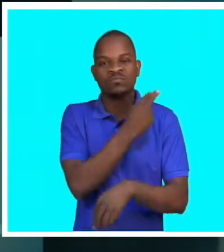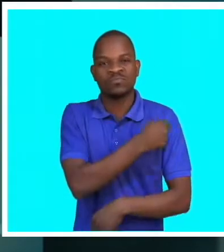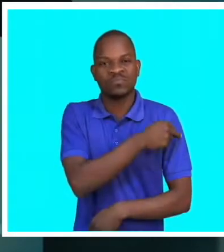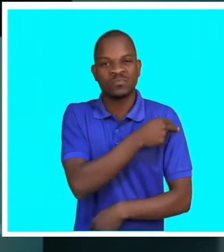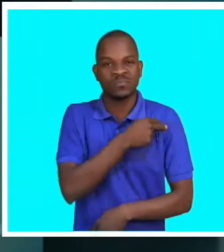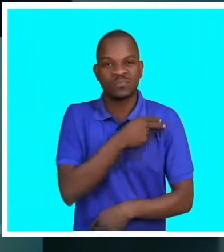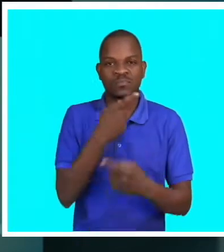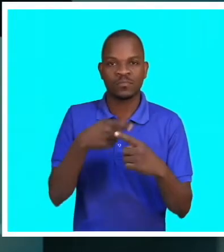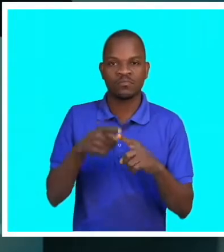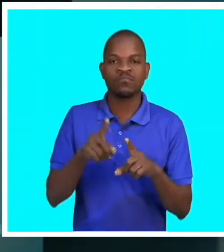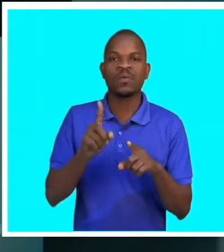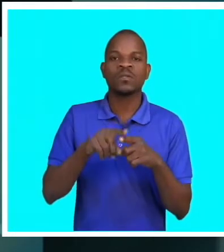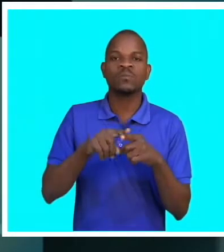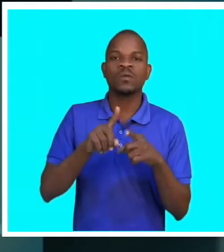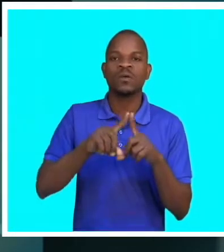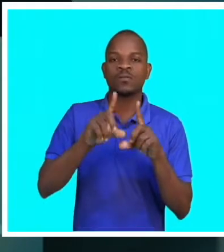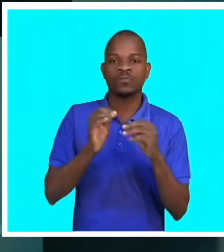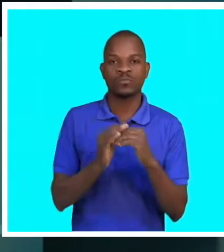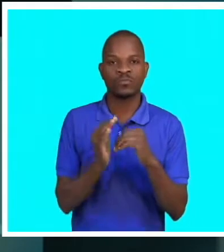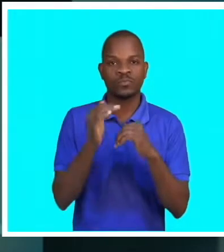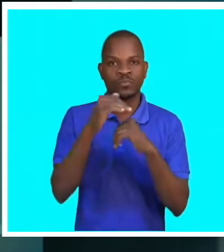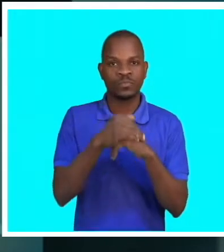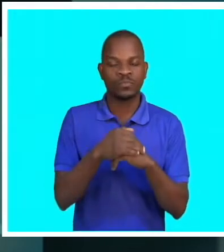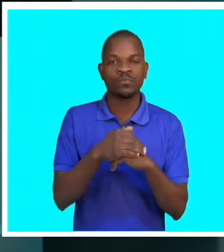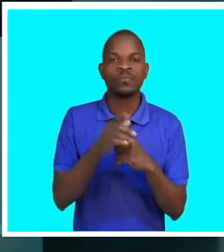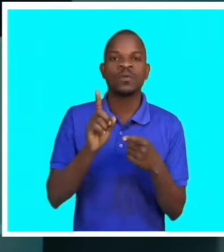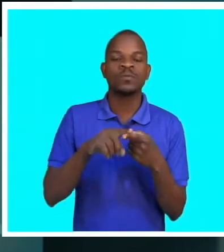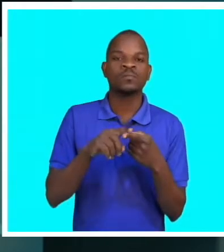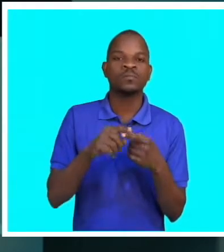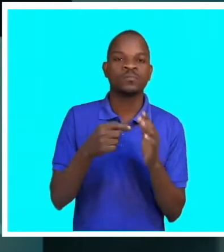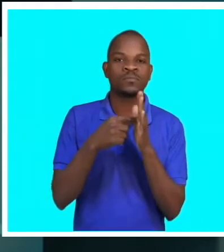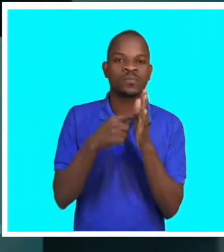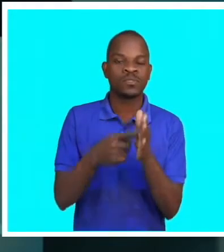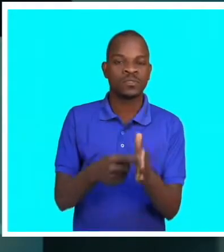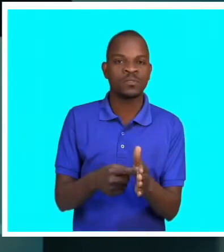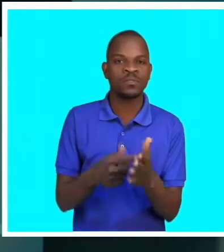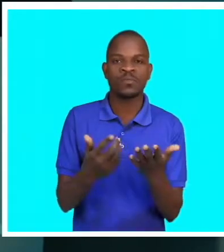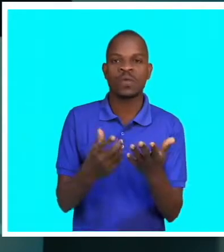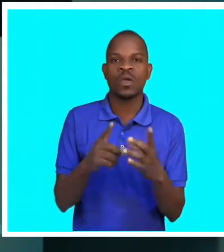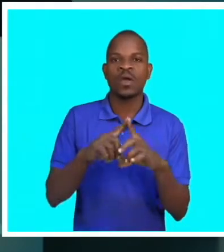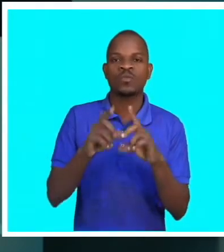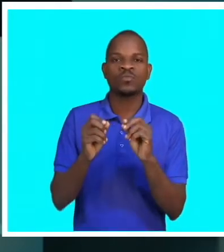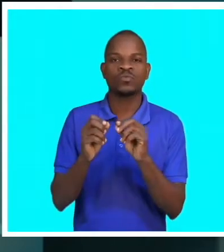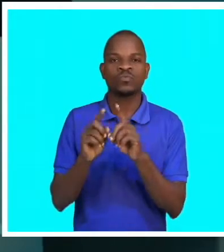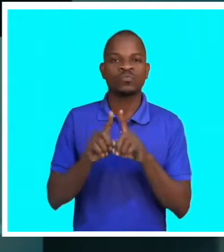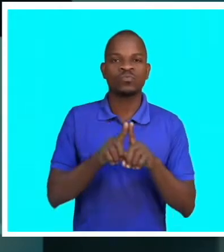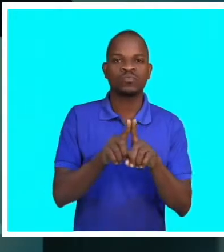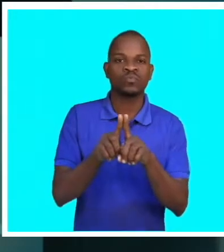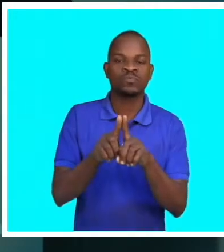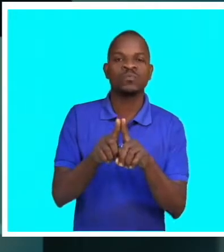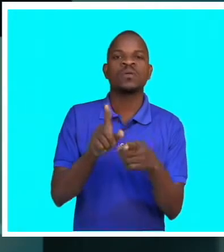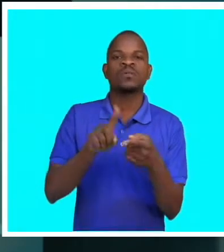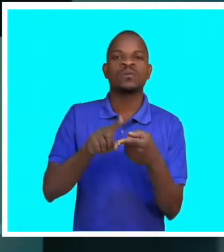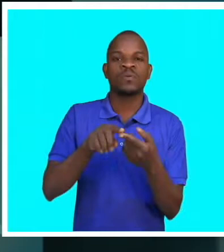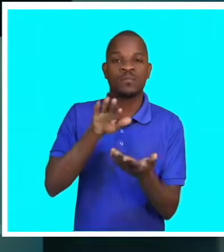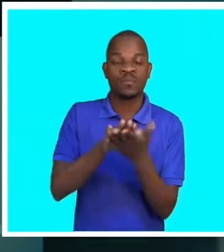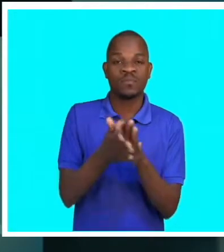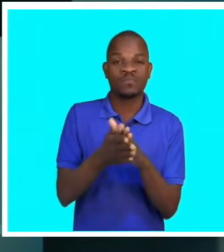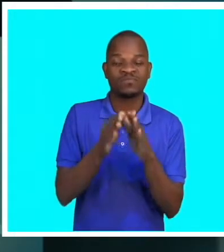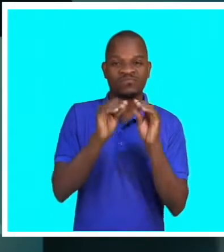falar de acesso em locais como postos de saúde, rampas nas infraestruturas, Preparação dos recursos humanos.